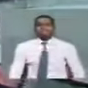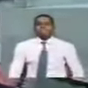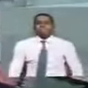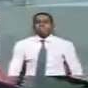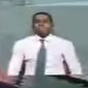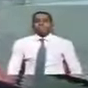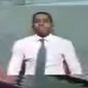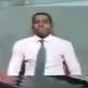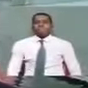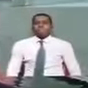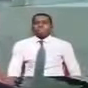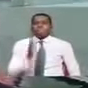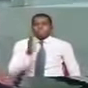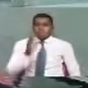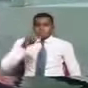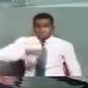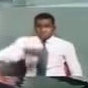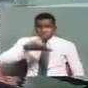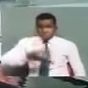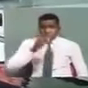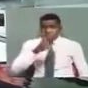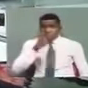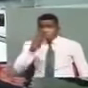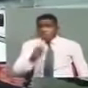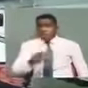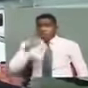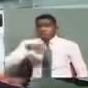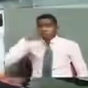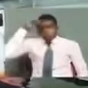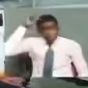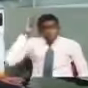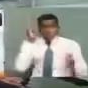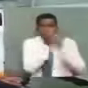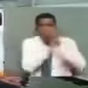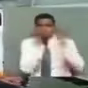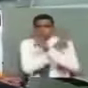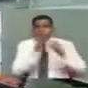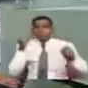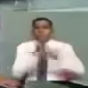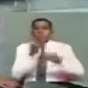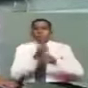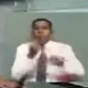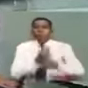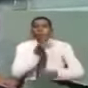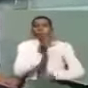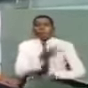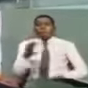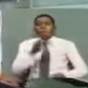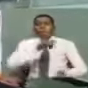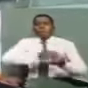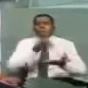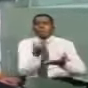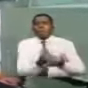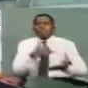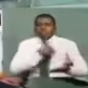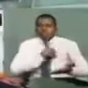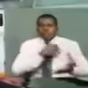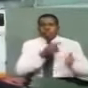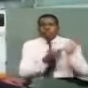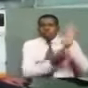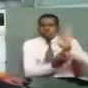Secretariado Nacional da JPLA promoveu em Luanda, o município de Viana, uma mega campanha no âmbito do seu plano de atividades de